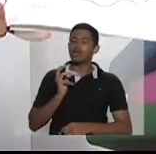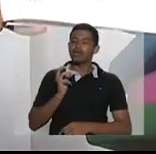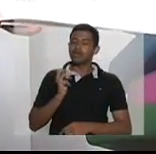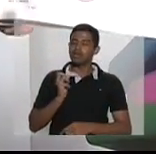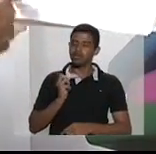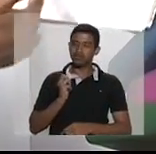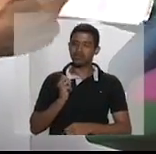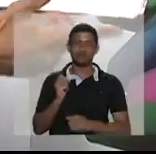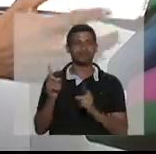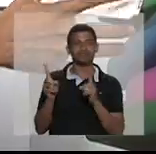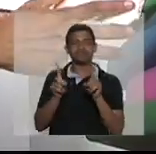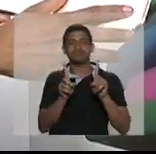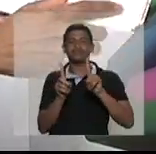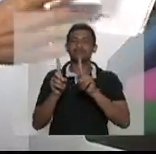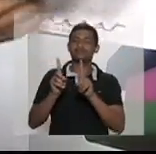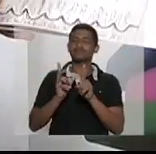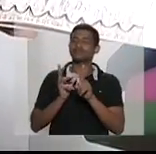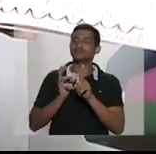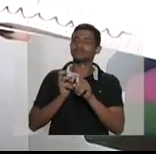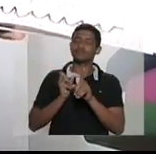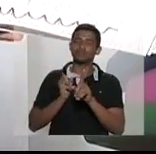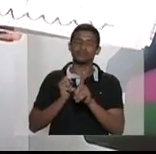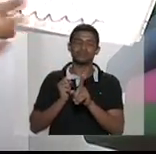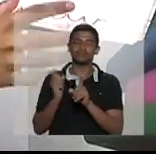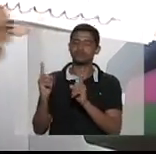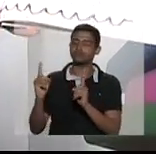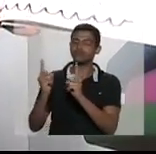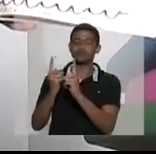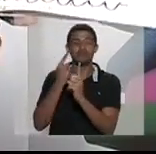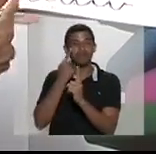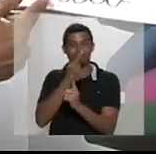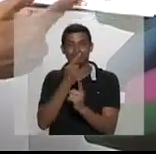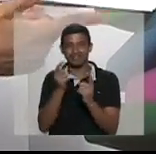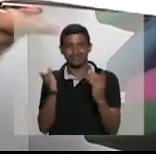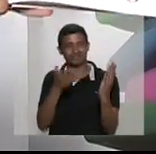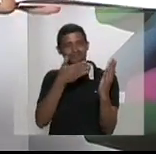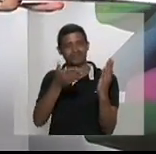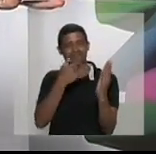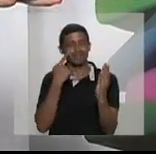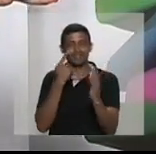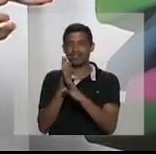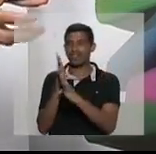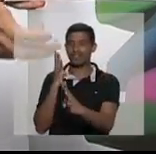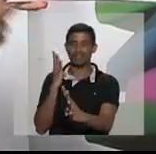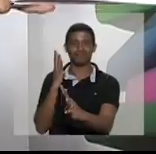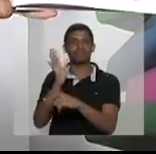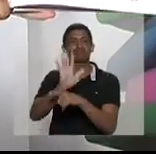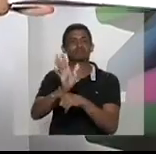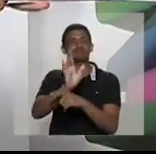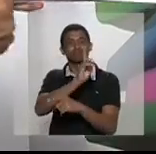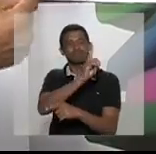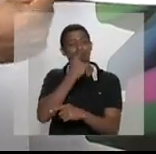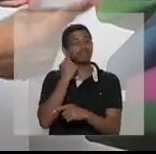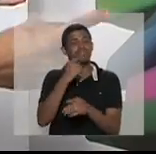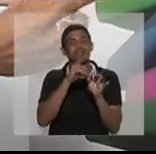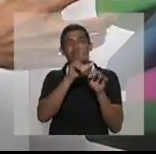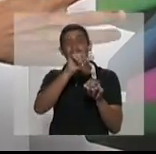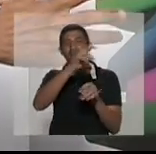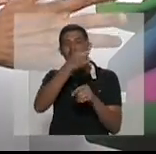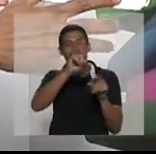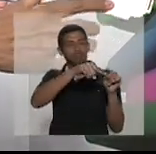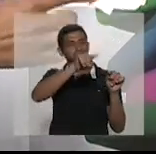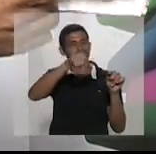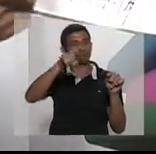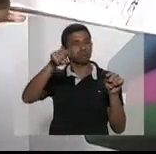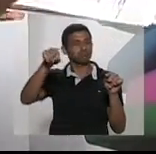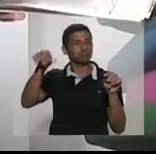por ela. Esse é o momento em que eles estão se apaixonando. Aí eles na fila do cinema, a fila é o fio,